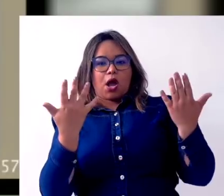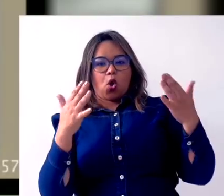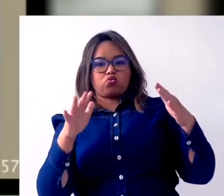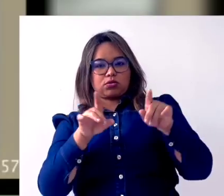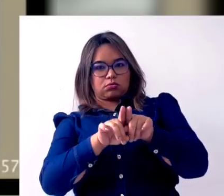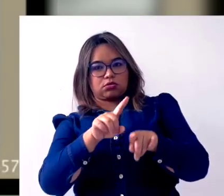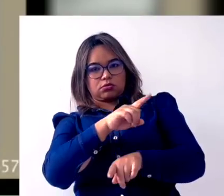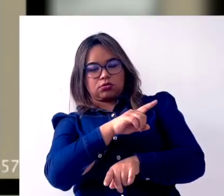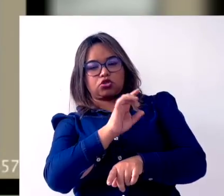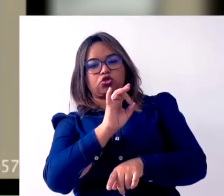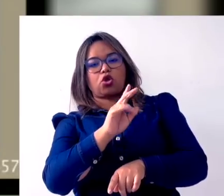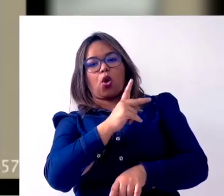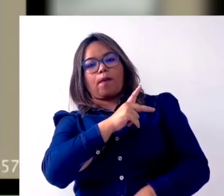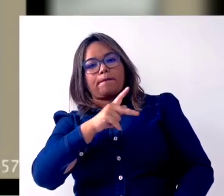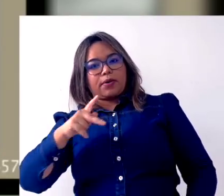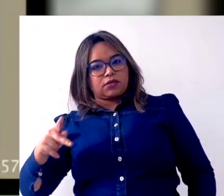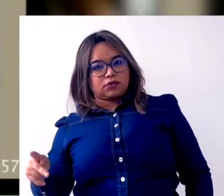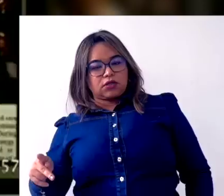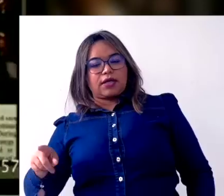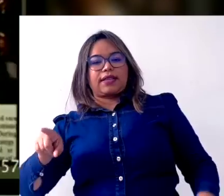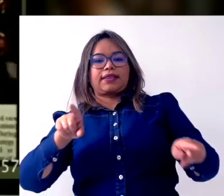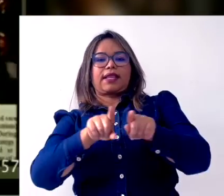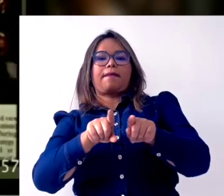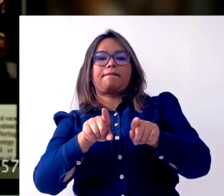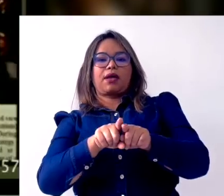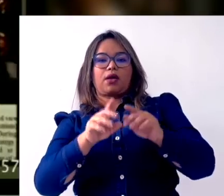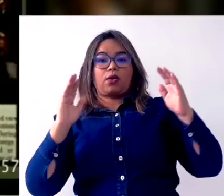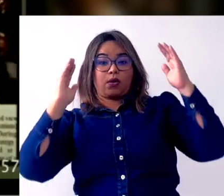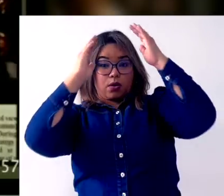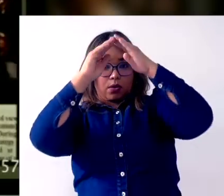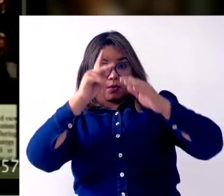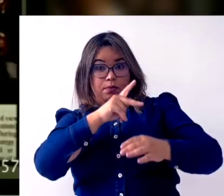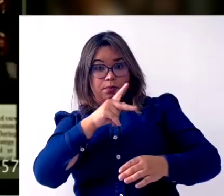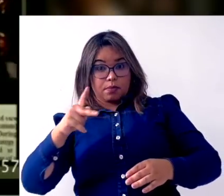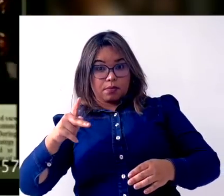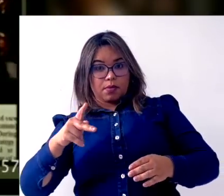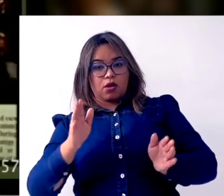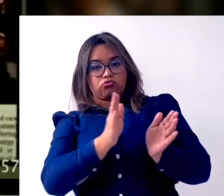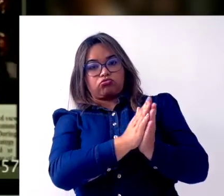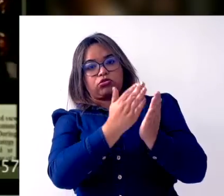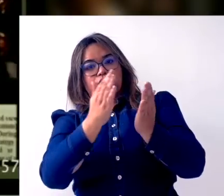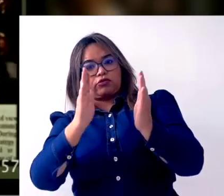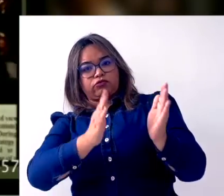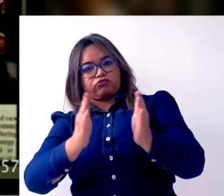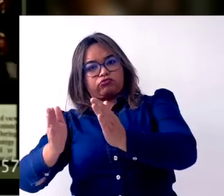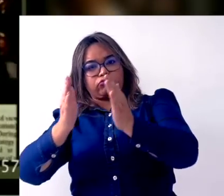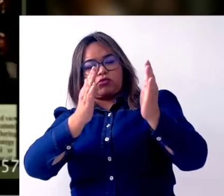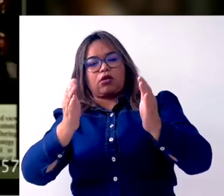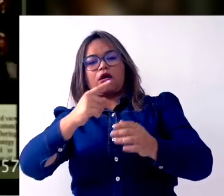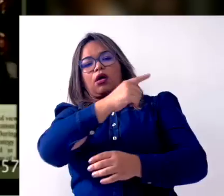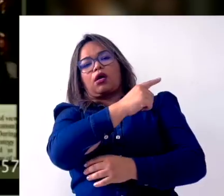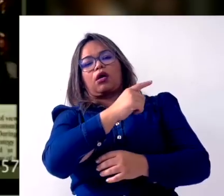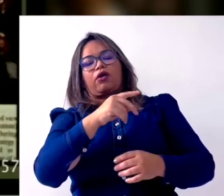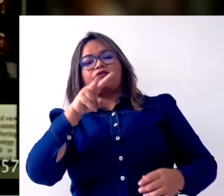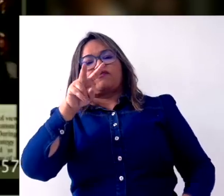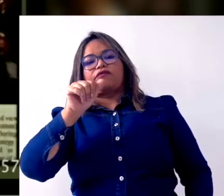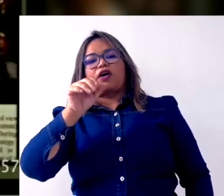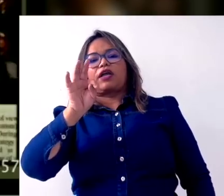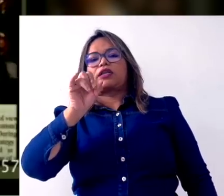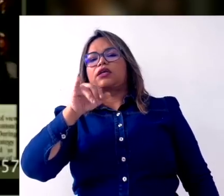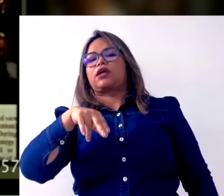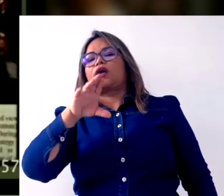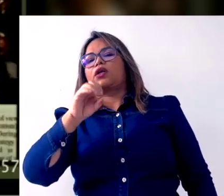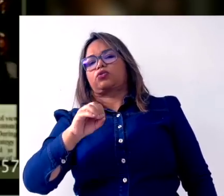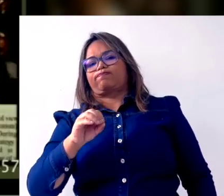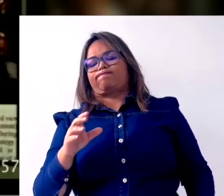Ronald Reagan e o Papa estavam presentes na Biblioteca do Vaticano naquele dia. Um de seus primeiros objetivos como presidente,